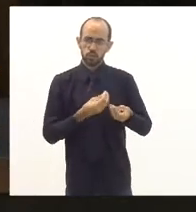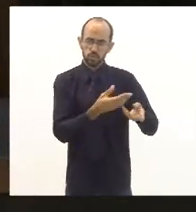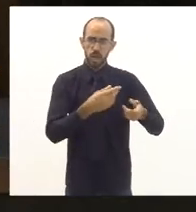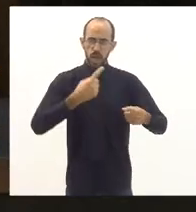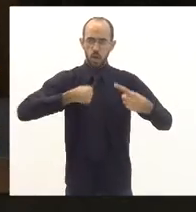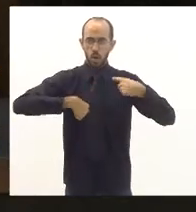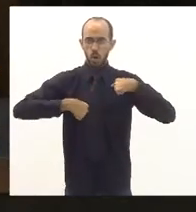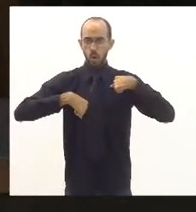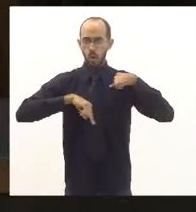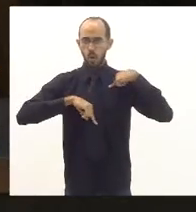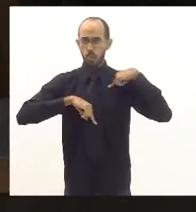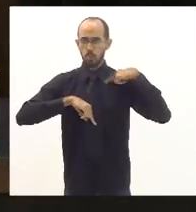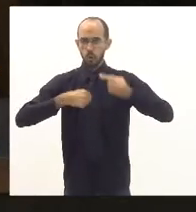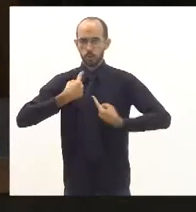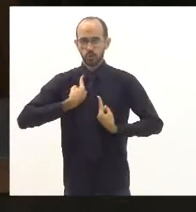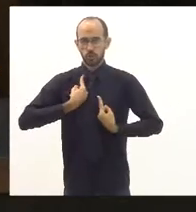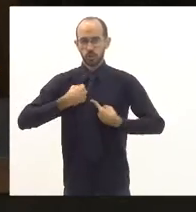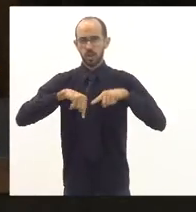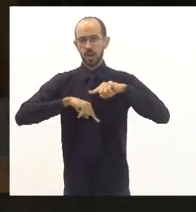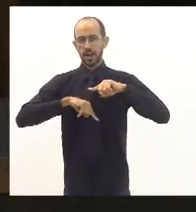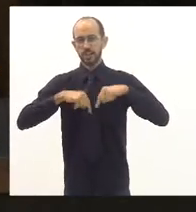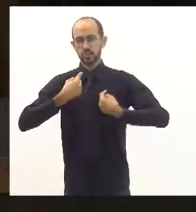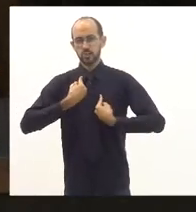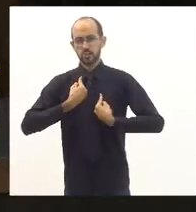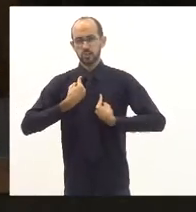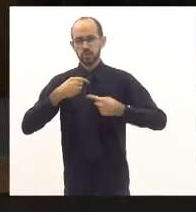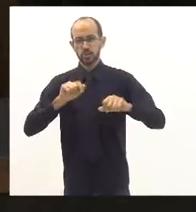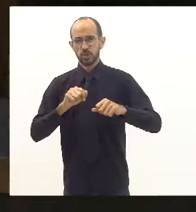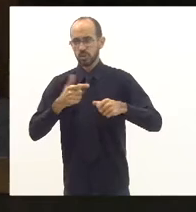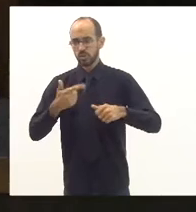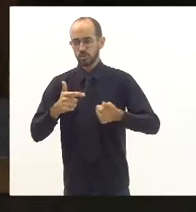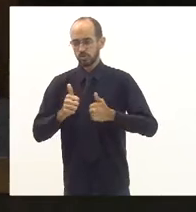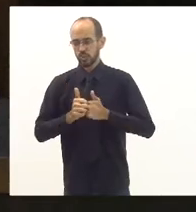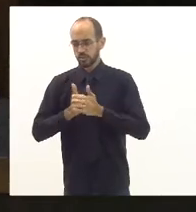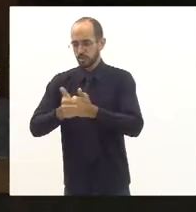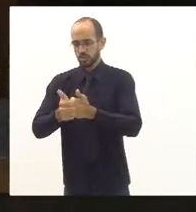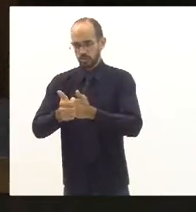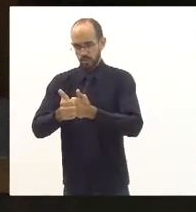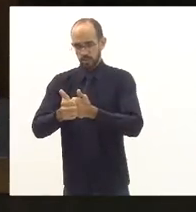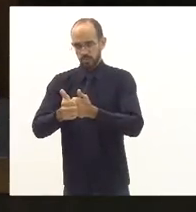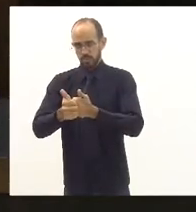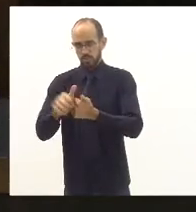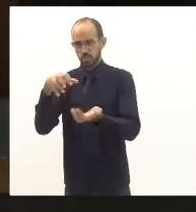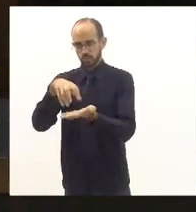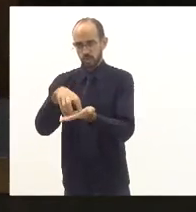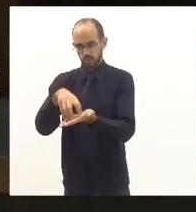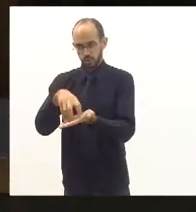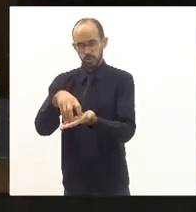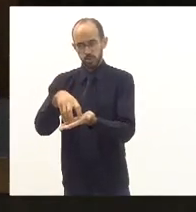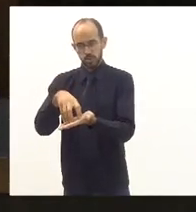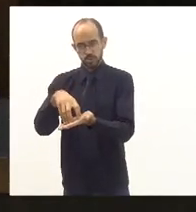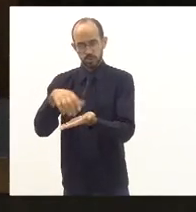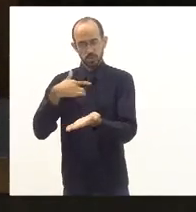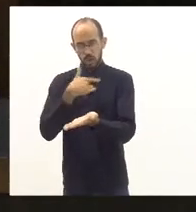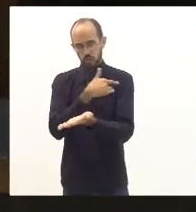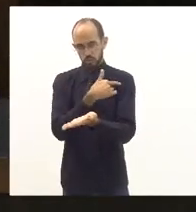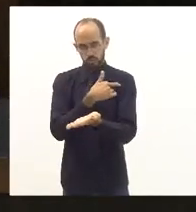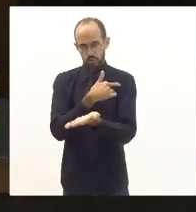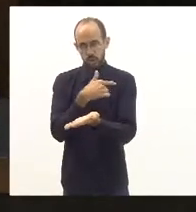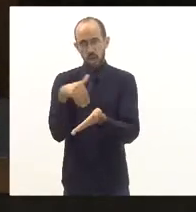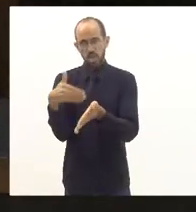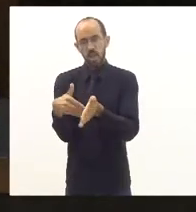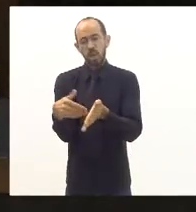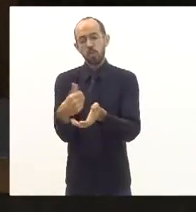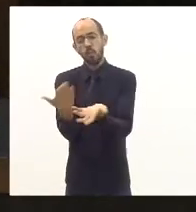trans. A gente não tem esse acompanhamento nas unidades básicas de saúde. Até quando a gente vai ficar fazendo